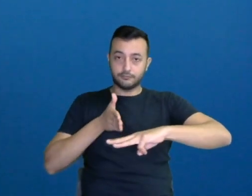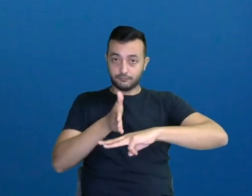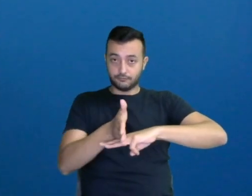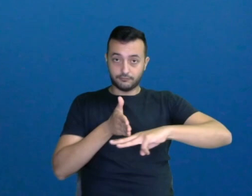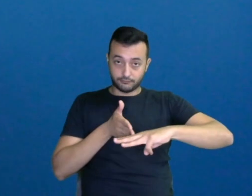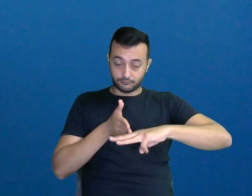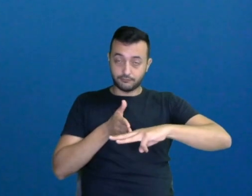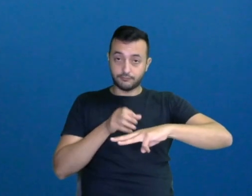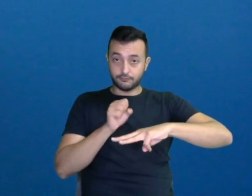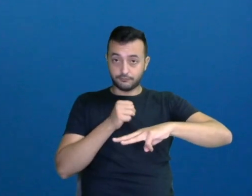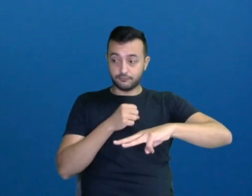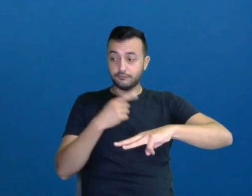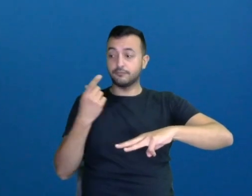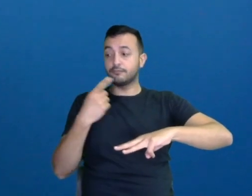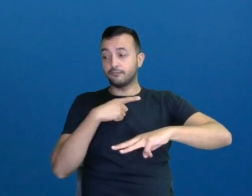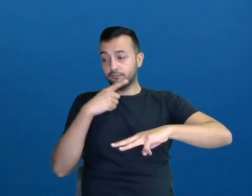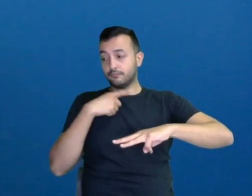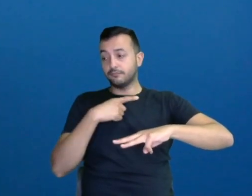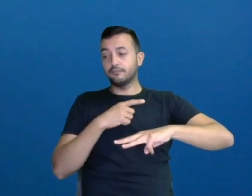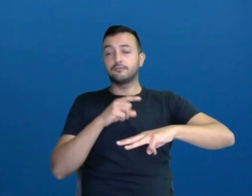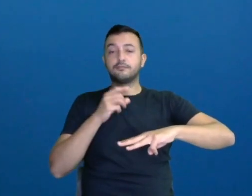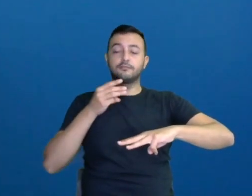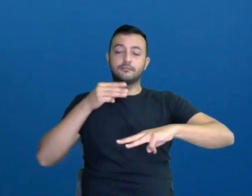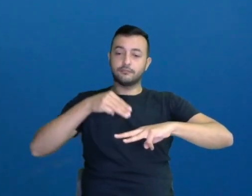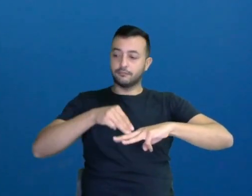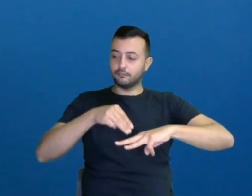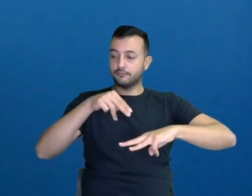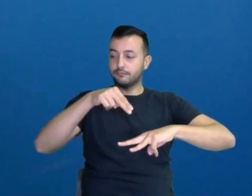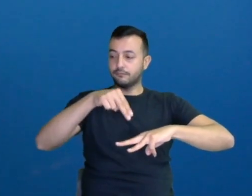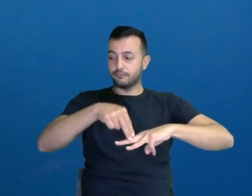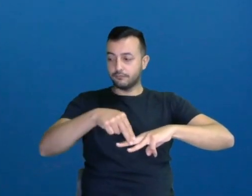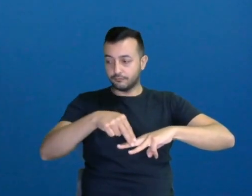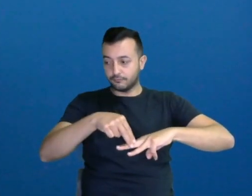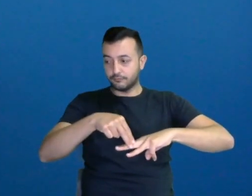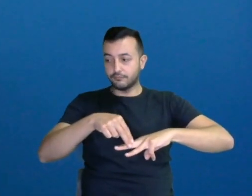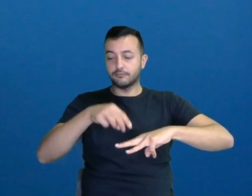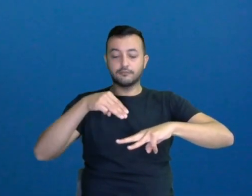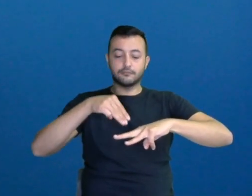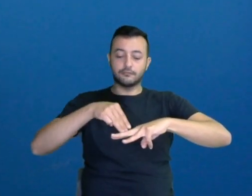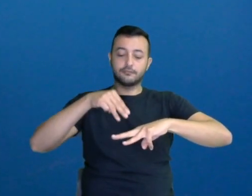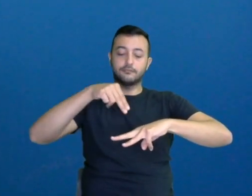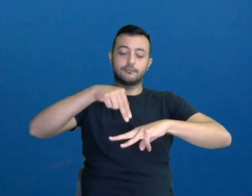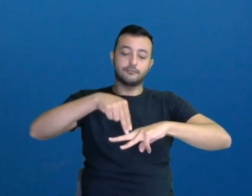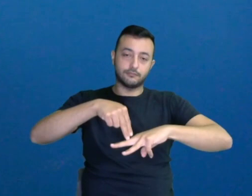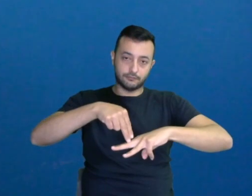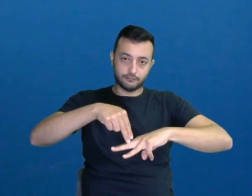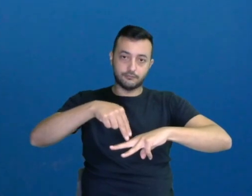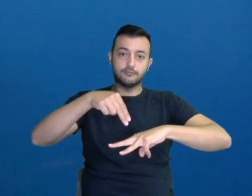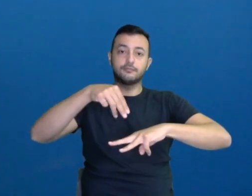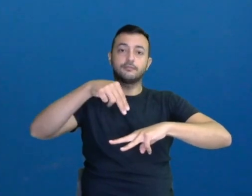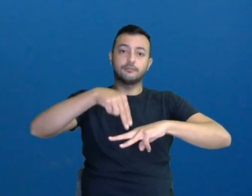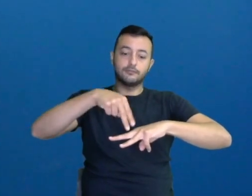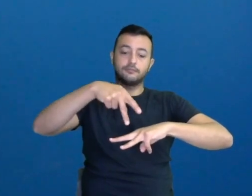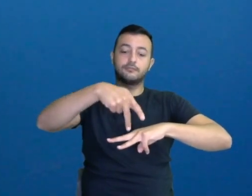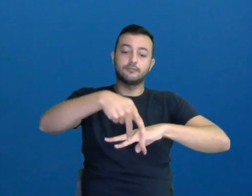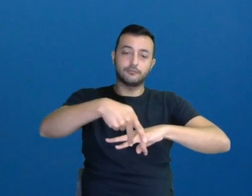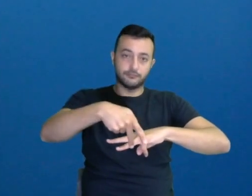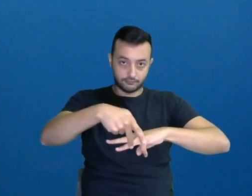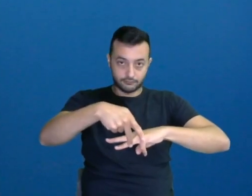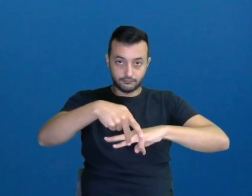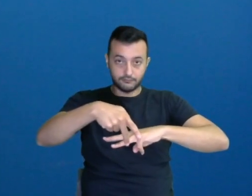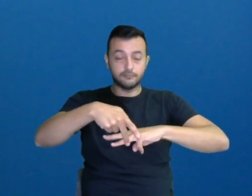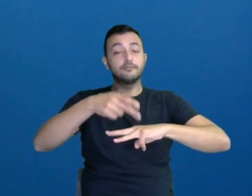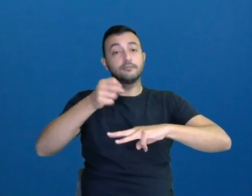temos aqui os segmentos entre os pontos MN, então a gente chama de segmento MN, NP. Também